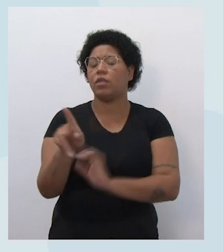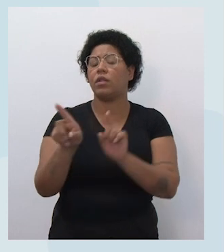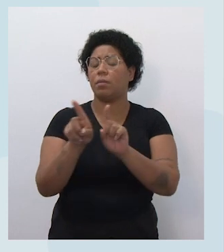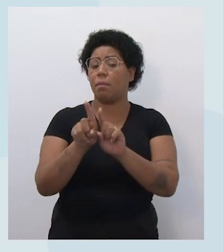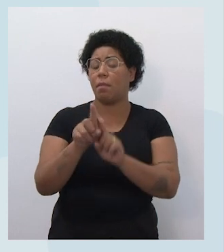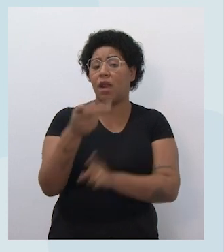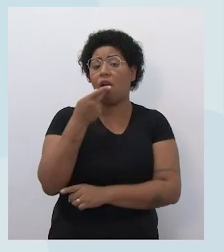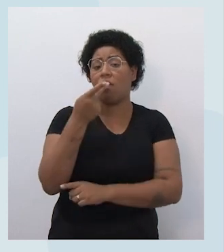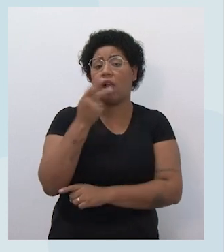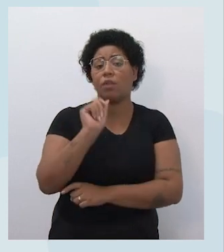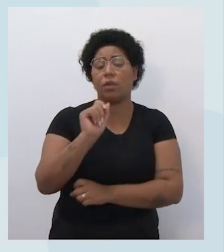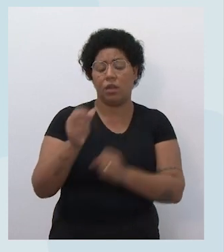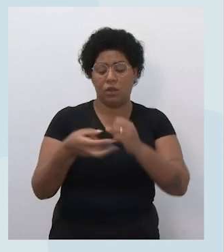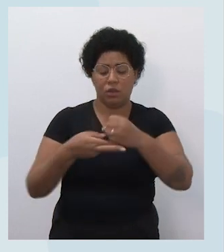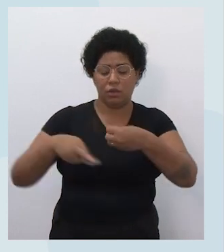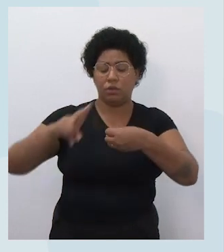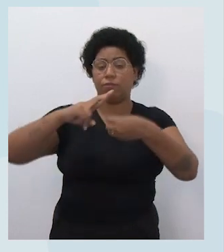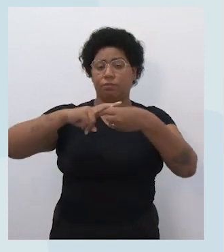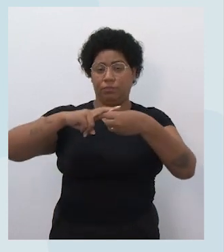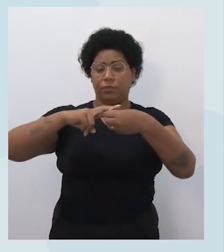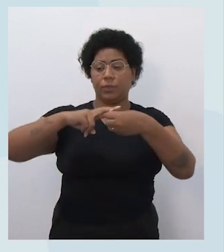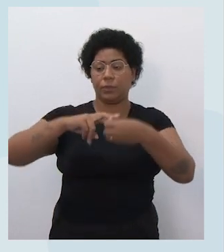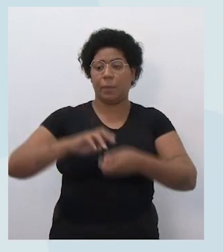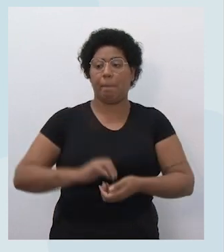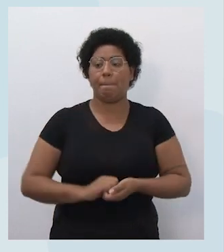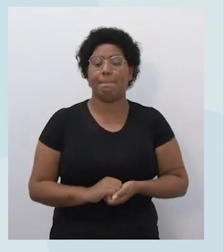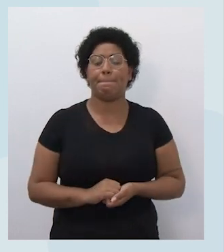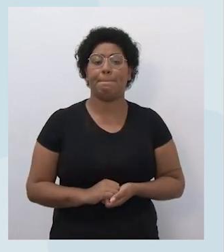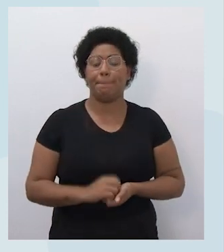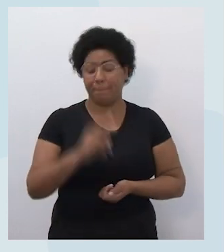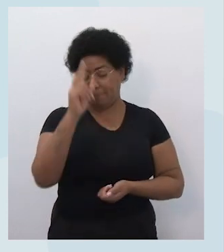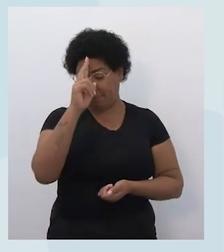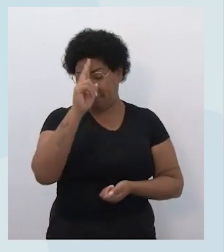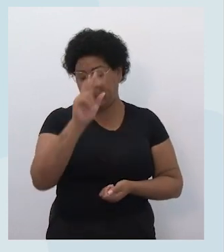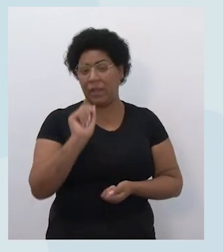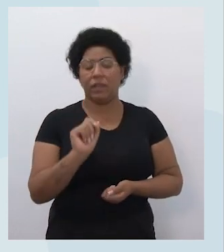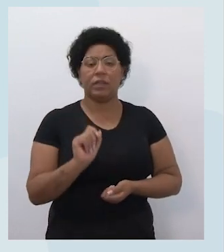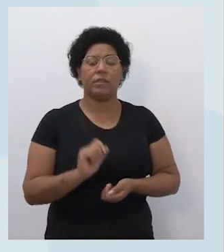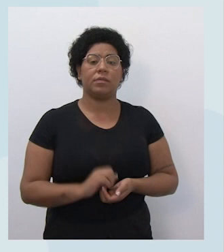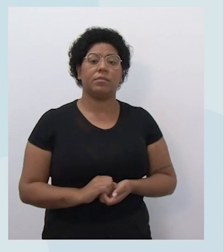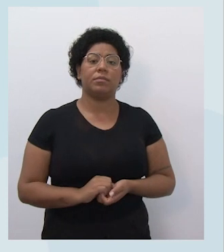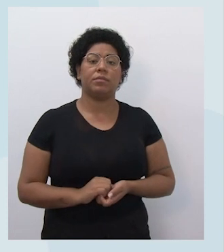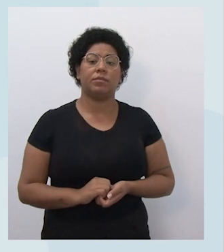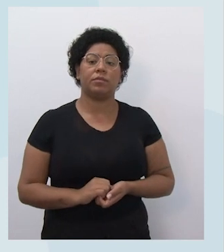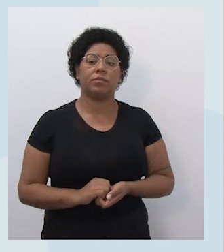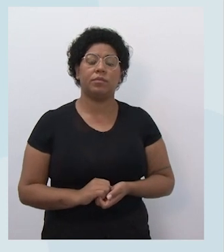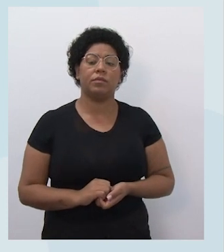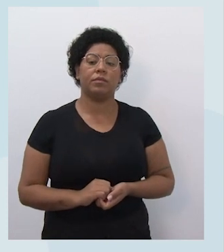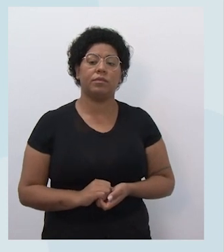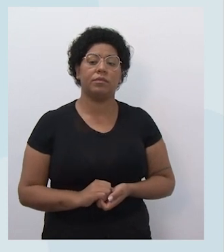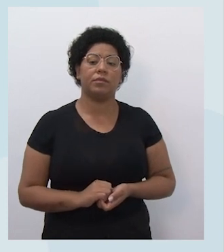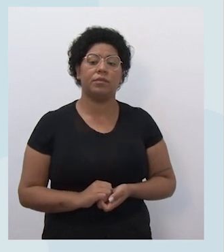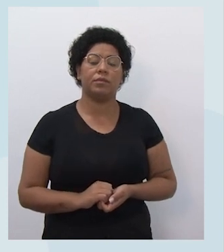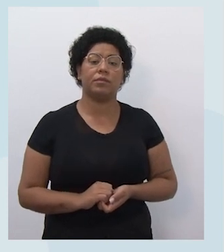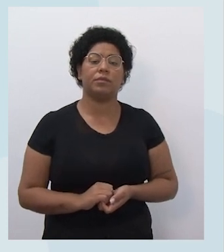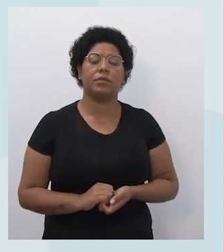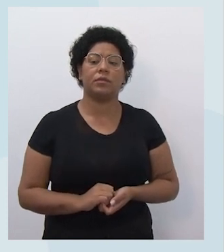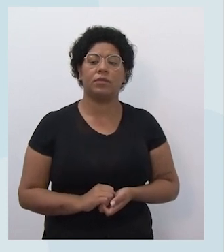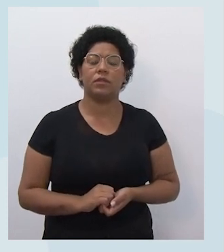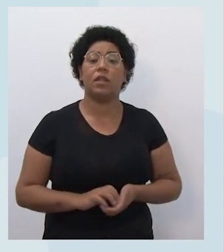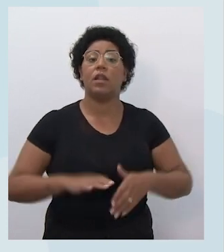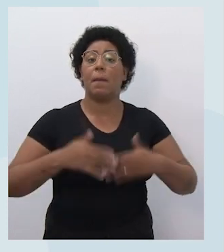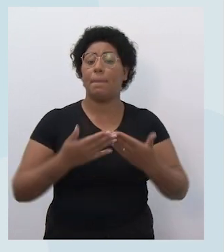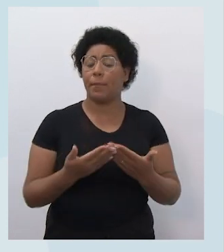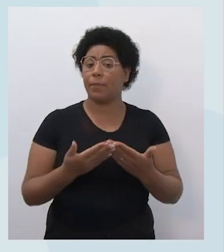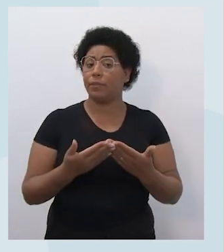recuperação realizada agora no mês de janeiro, né? Lembrando que, a partir dos resultados alcançados, né, ao